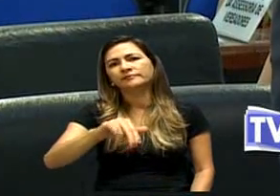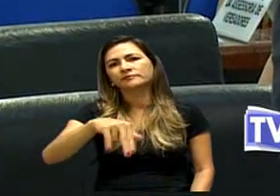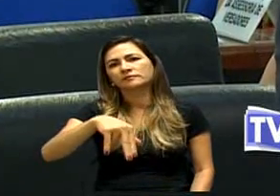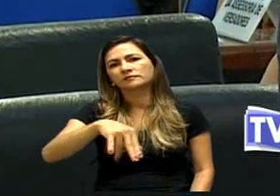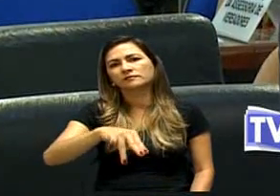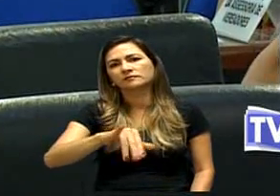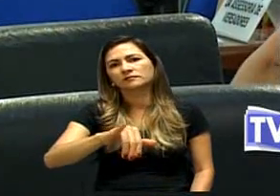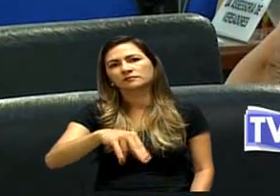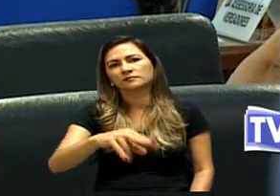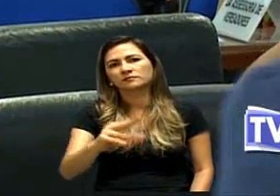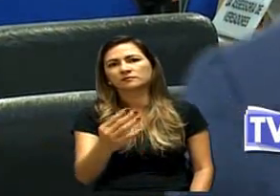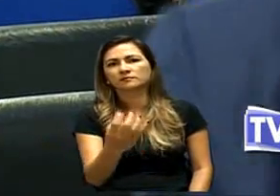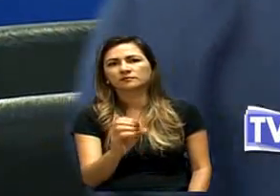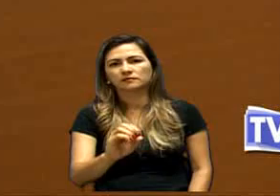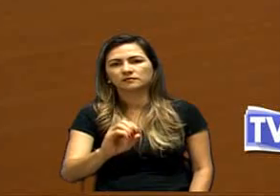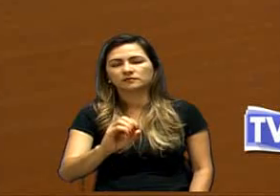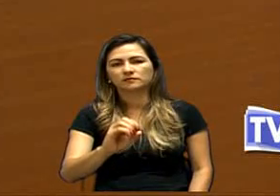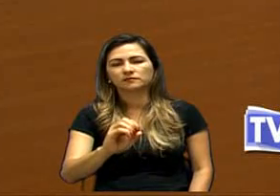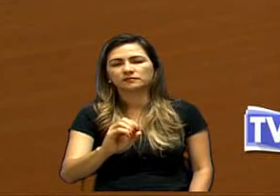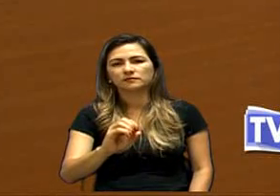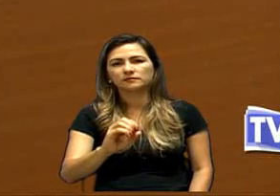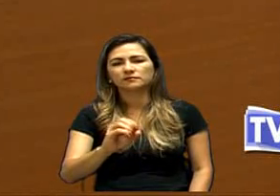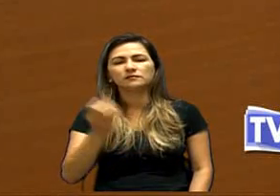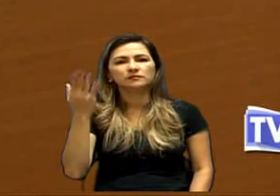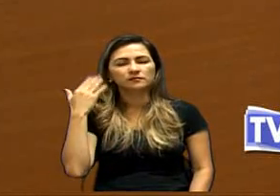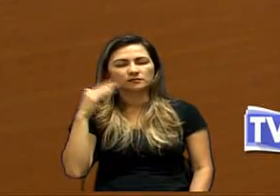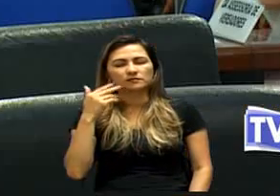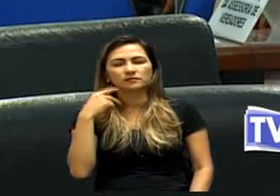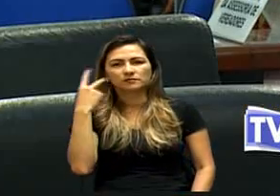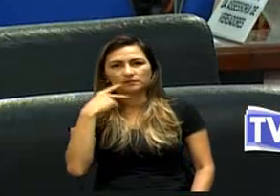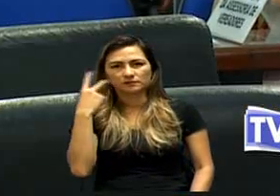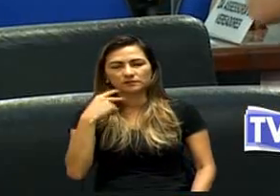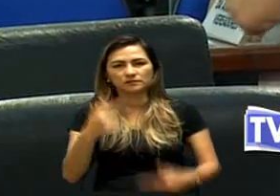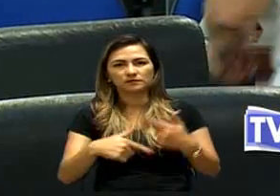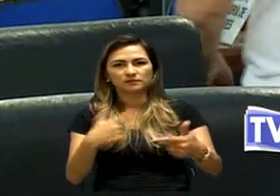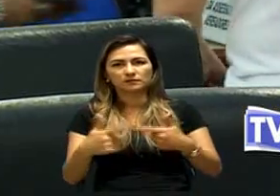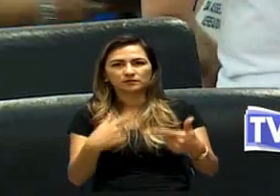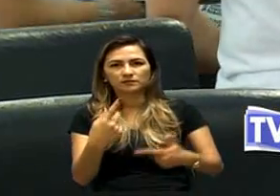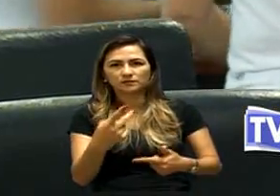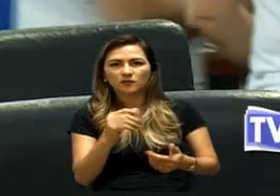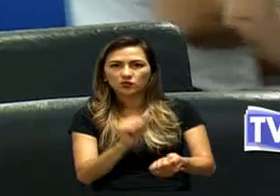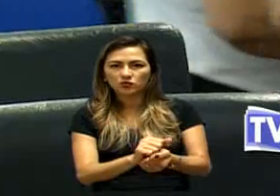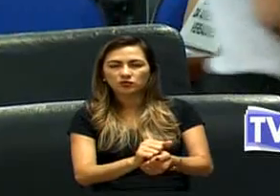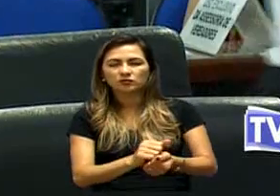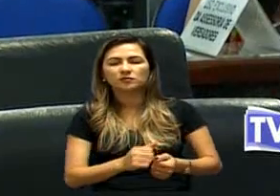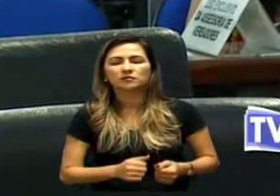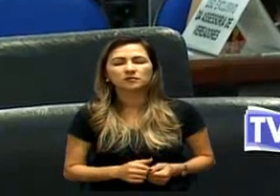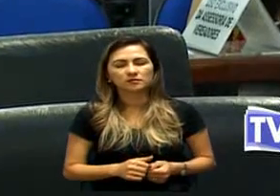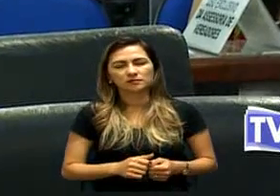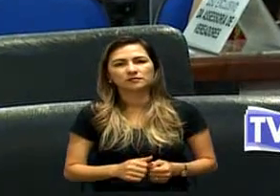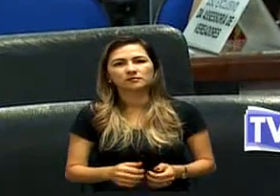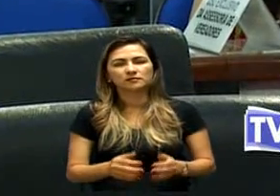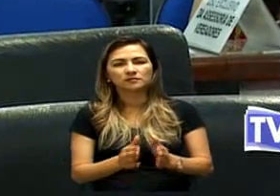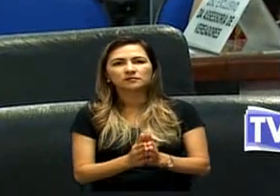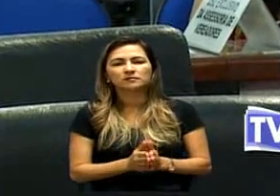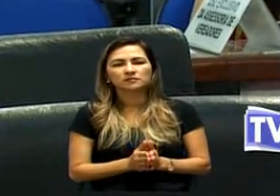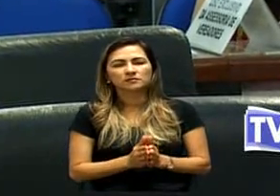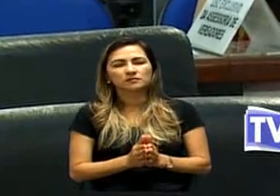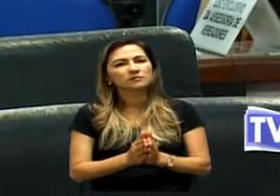época. E eu gostaria muito de dar os parabéns a ele e fazer um requerimento, Flávio. Você